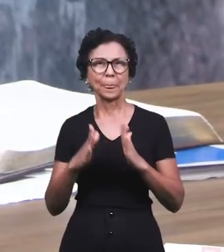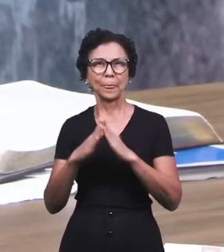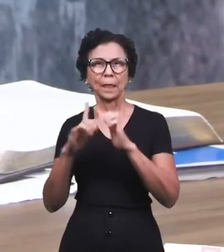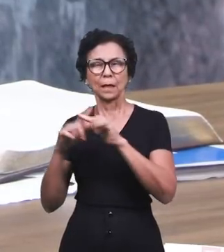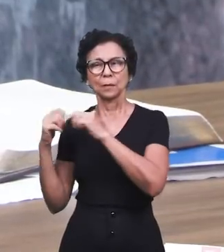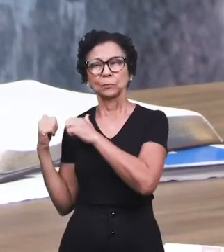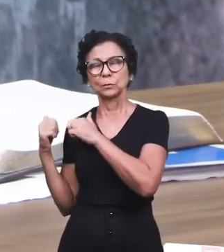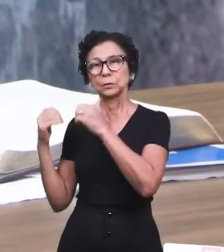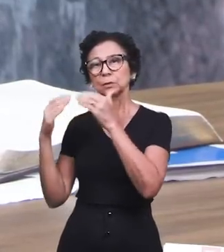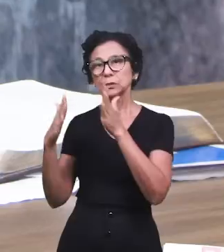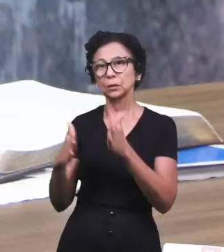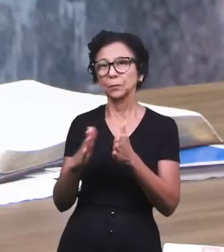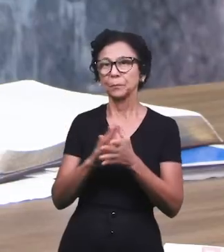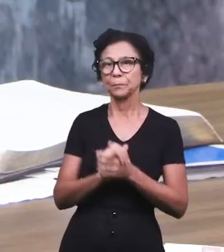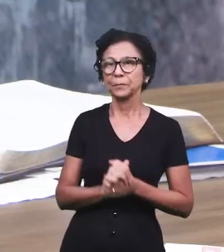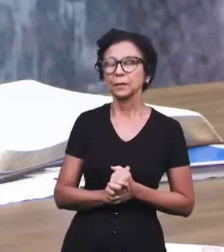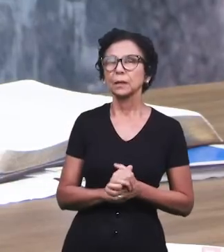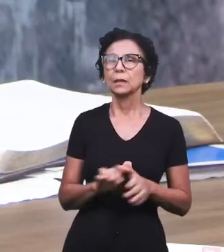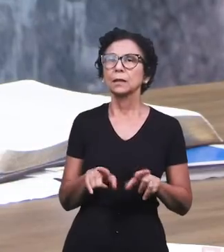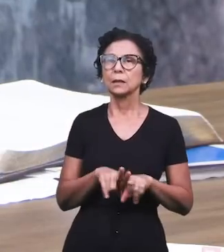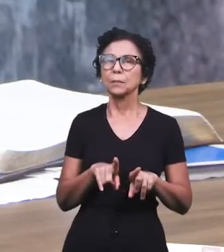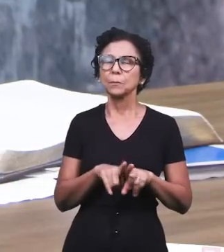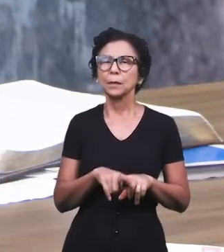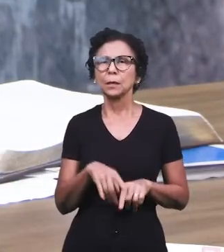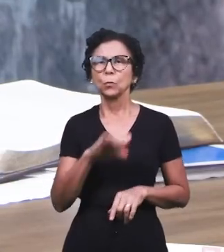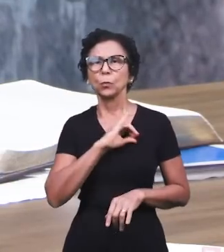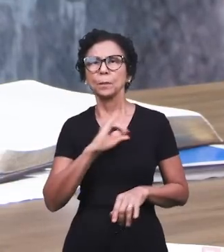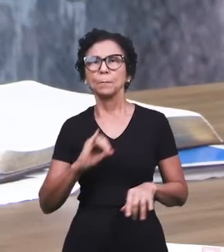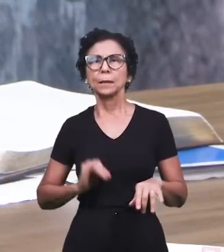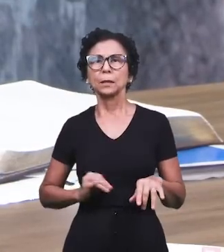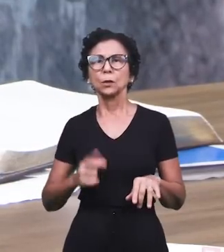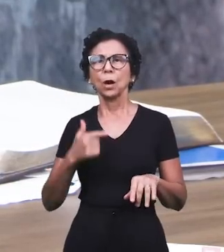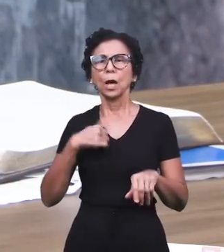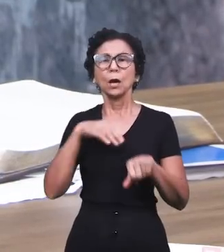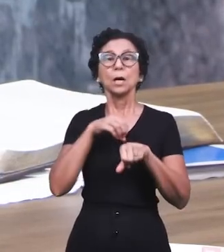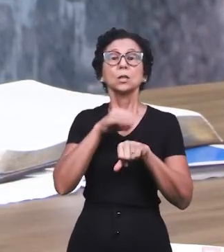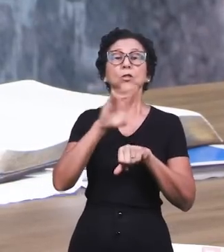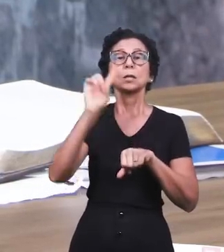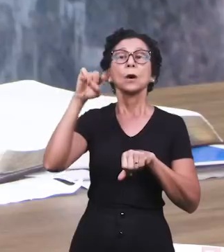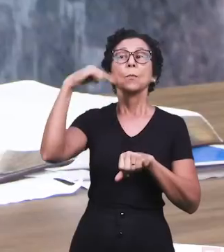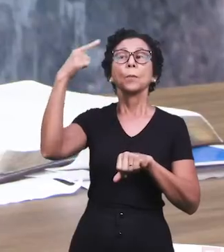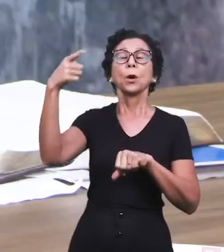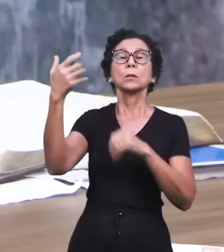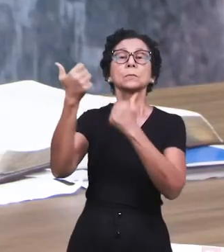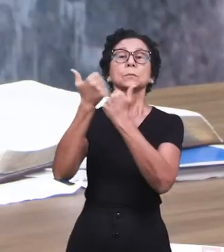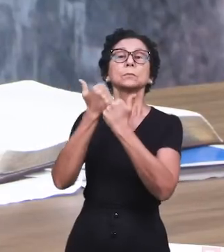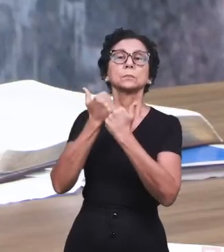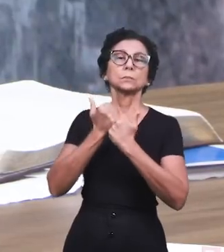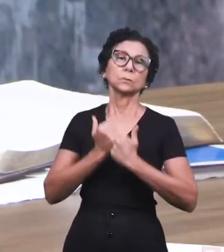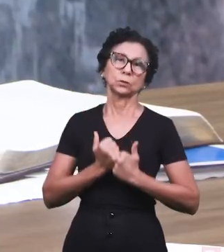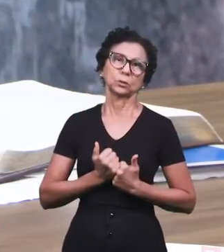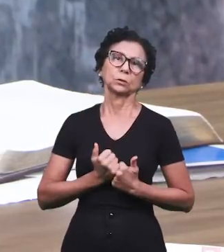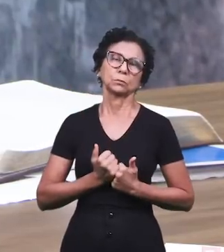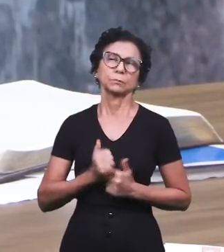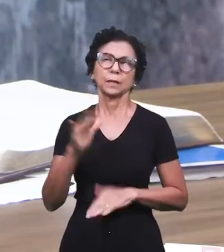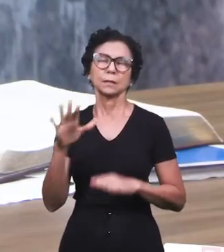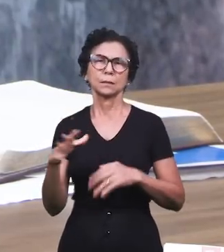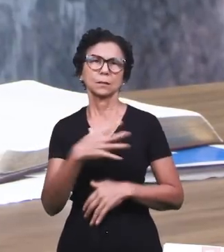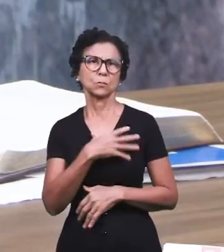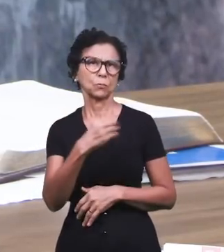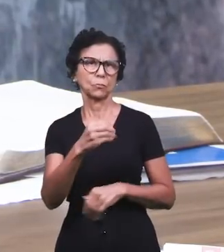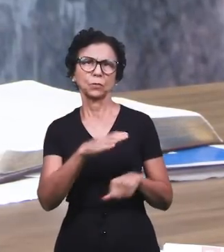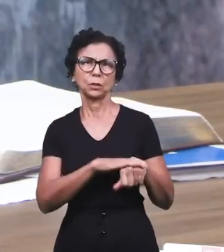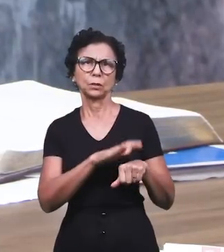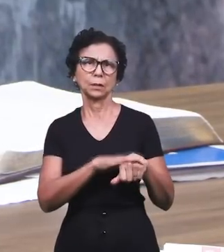primitiva, havia a indicação. O imperador indicava quem seria o sucessor. muitas vezes, né, o seu filho, mas às vezes